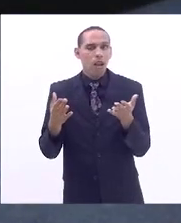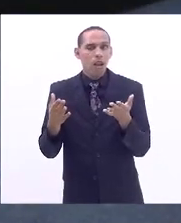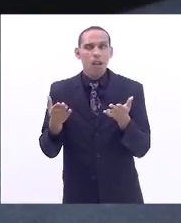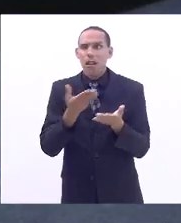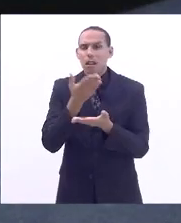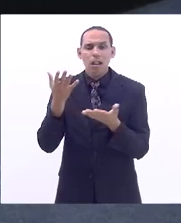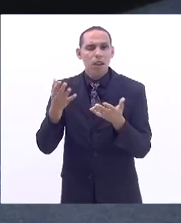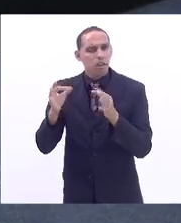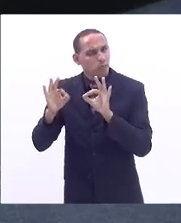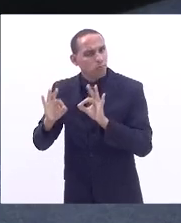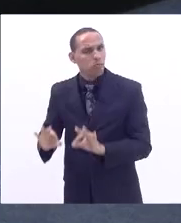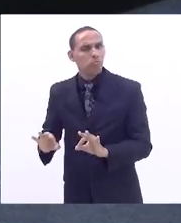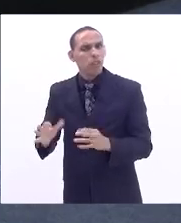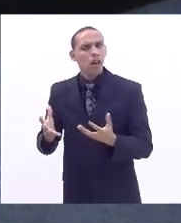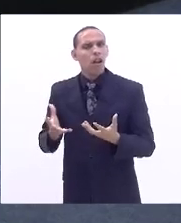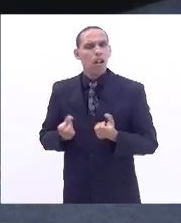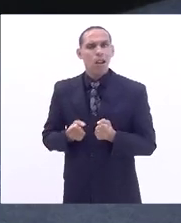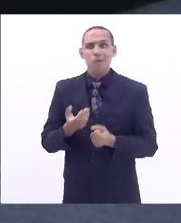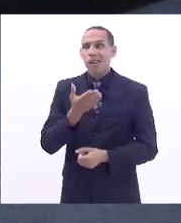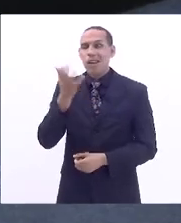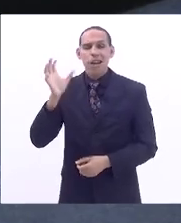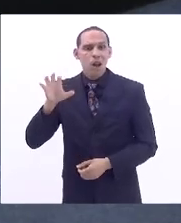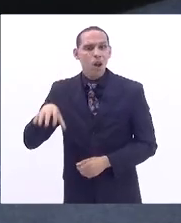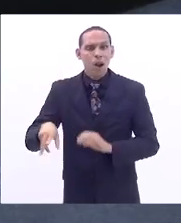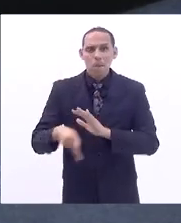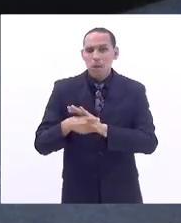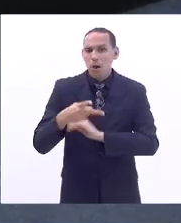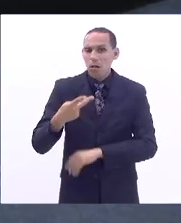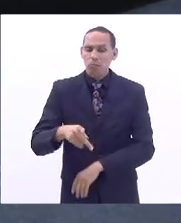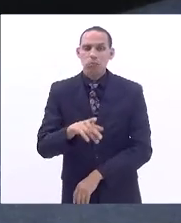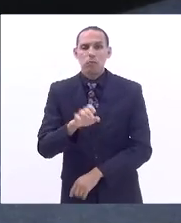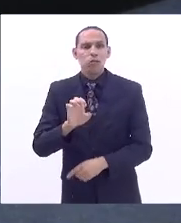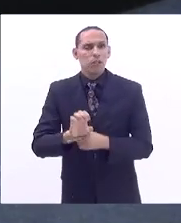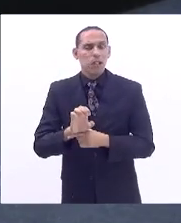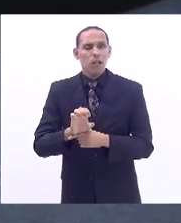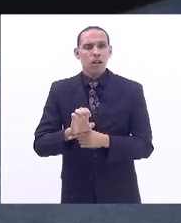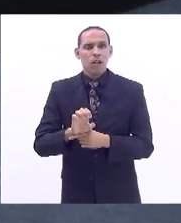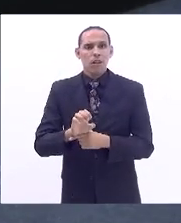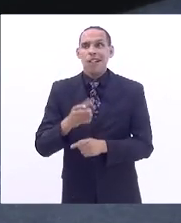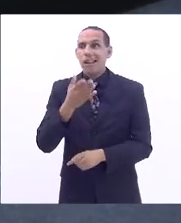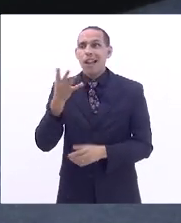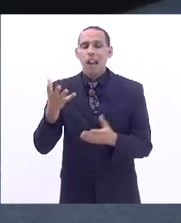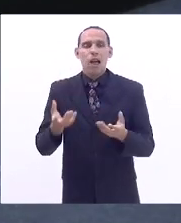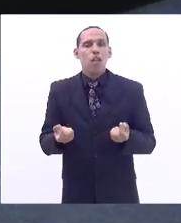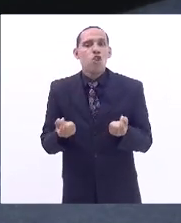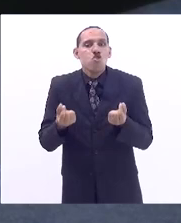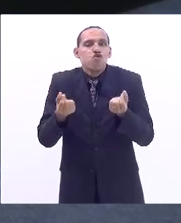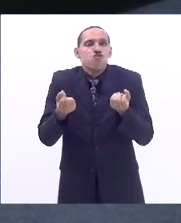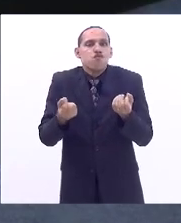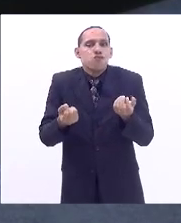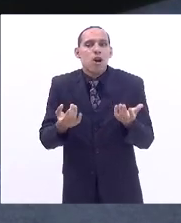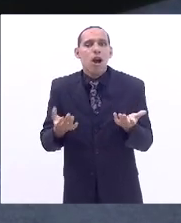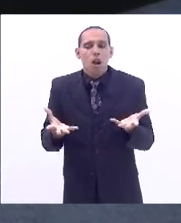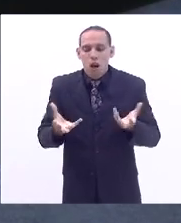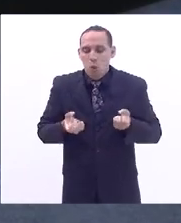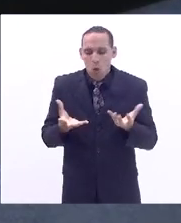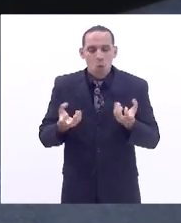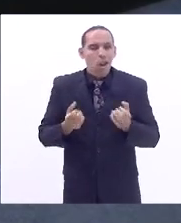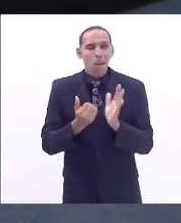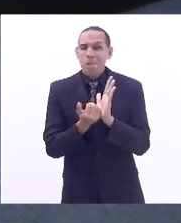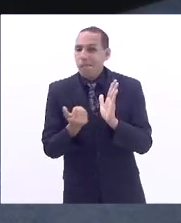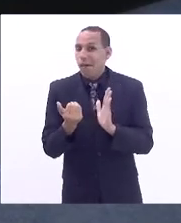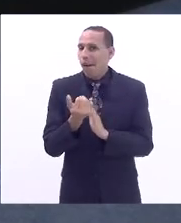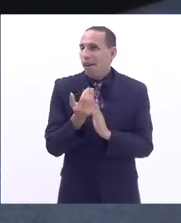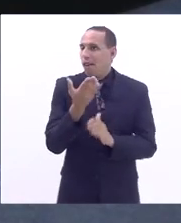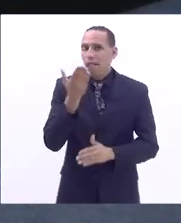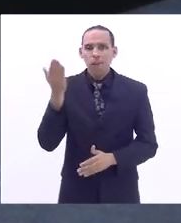justiça a um dos órgãos do estado que mais arrecada que mais